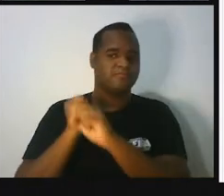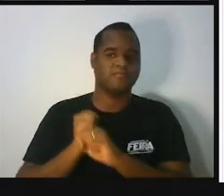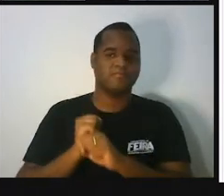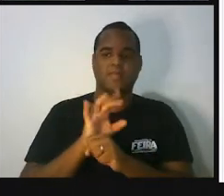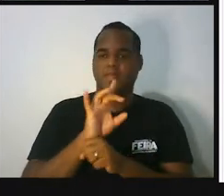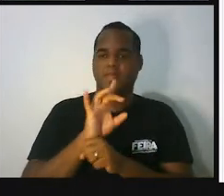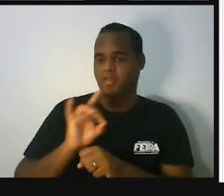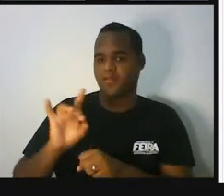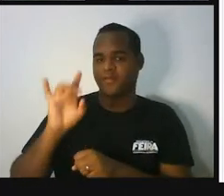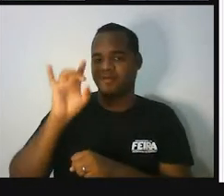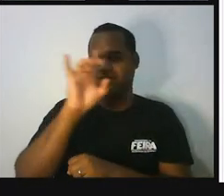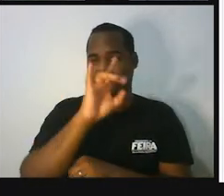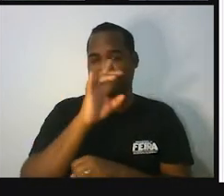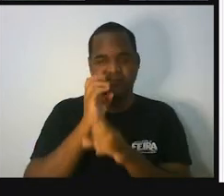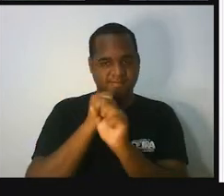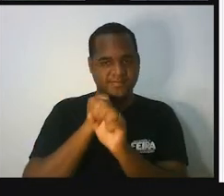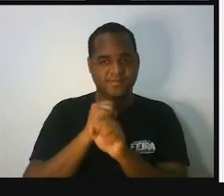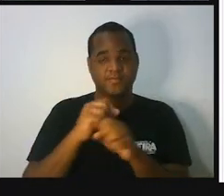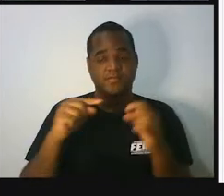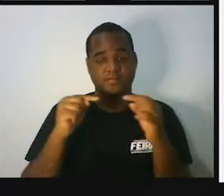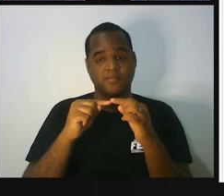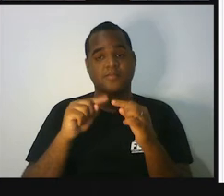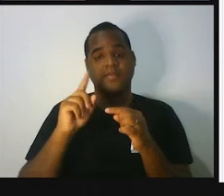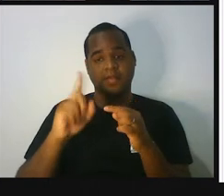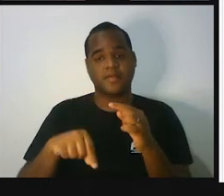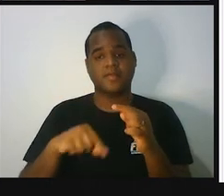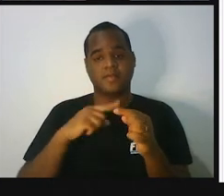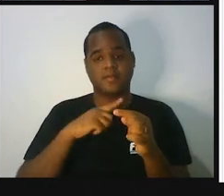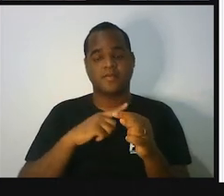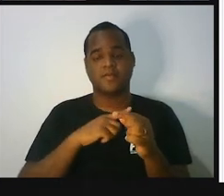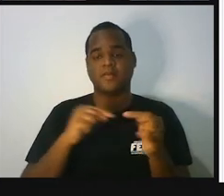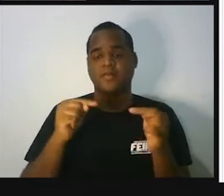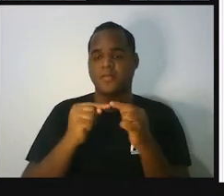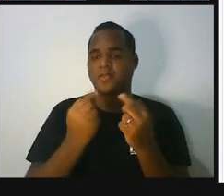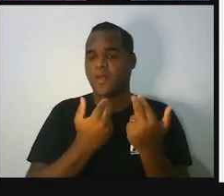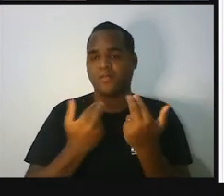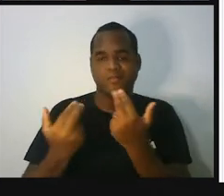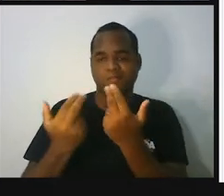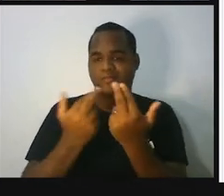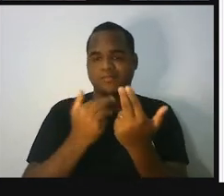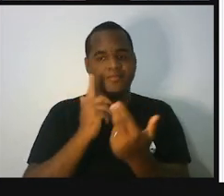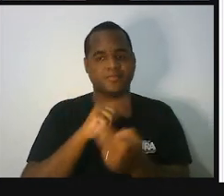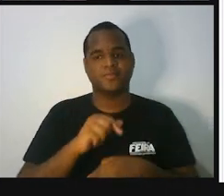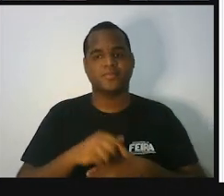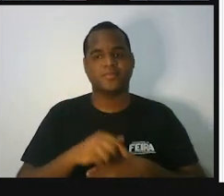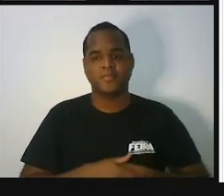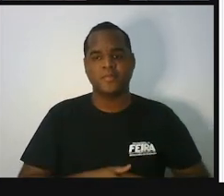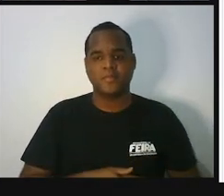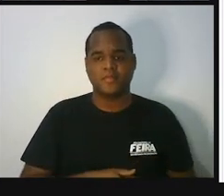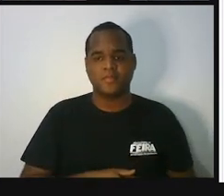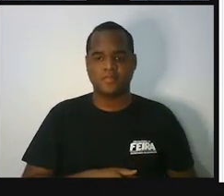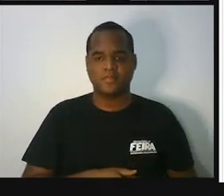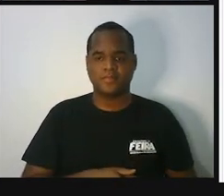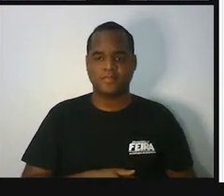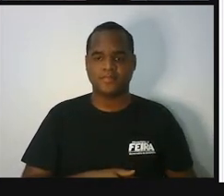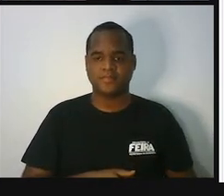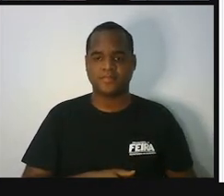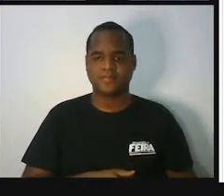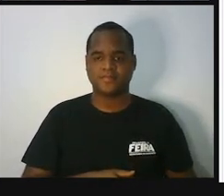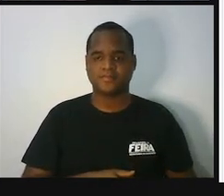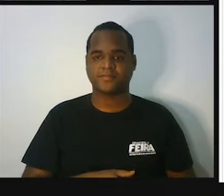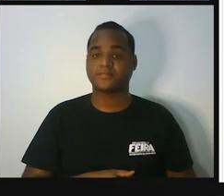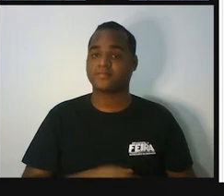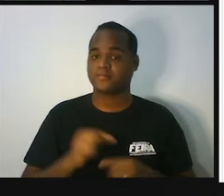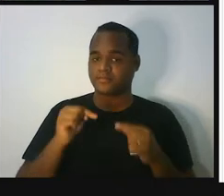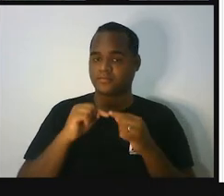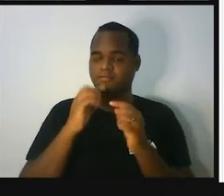lados também têm a mesma medida. Ó, todos os lados ali medem